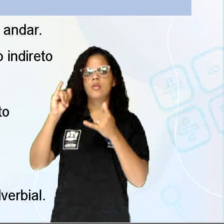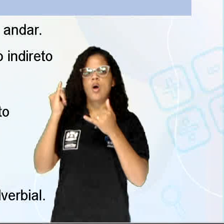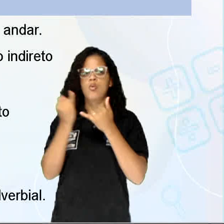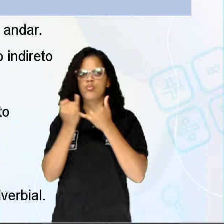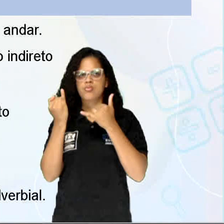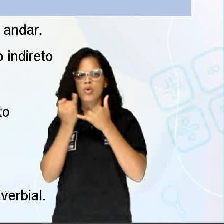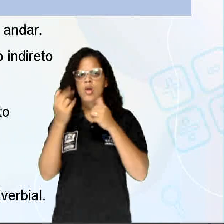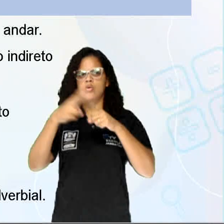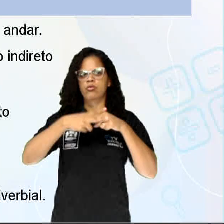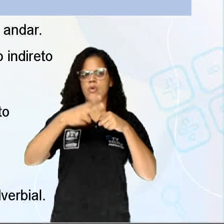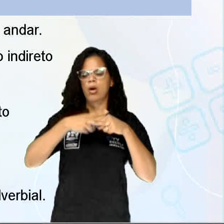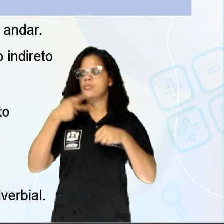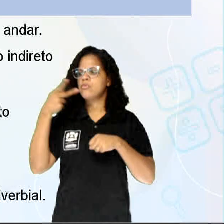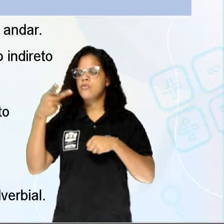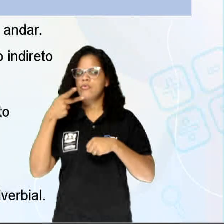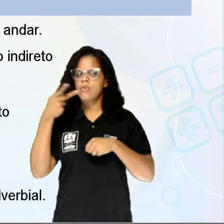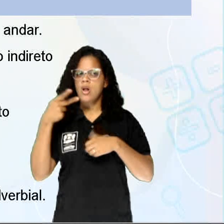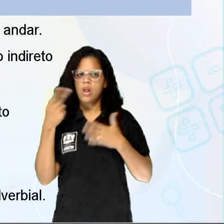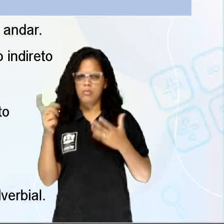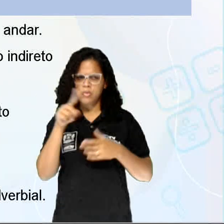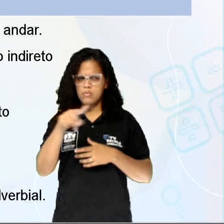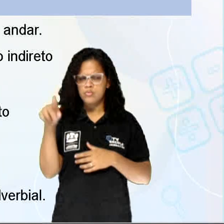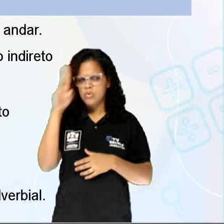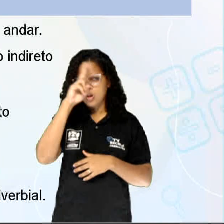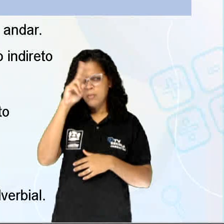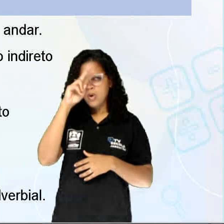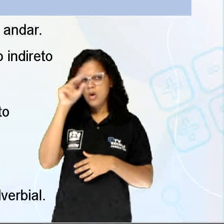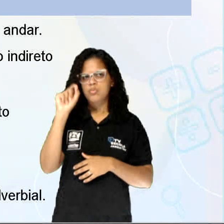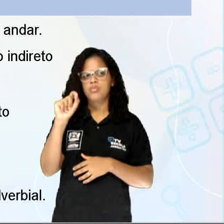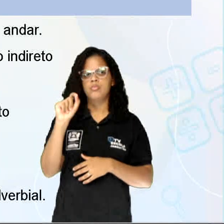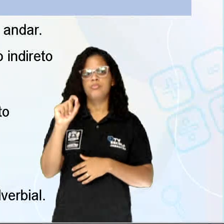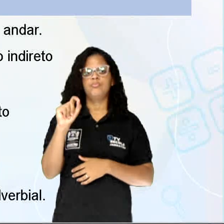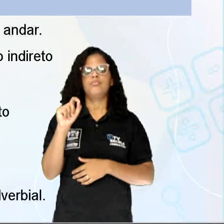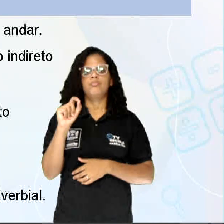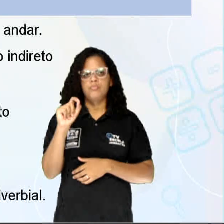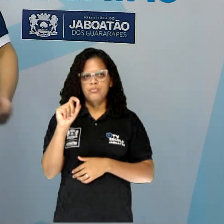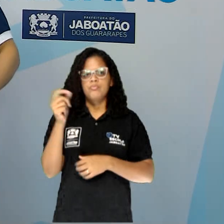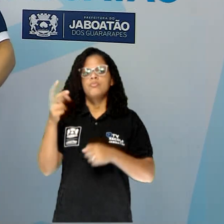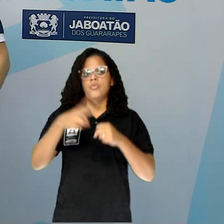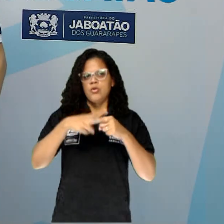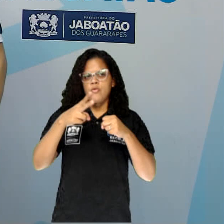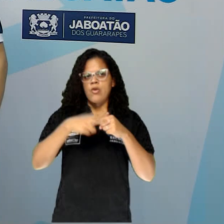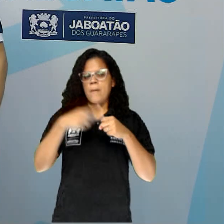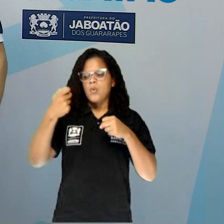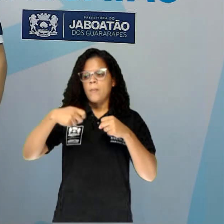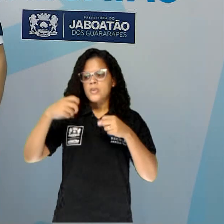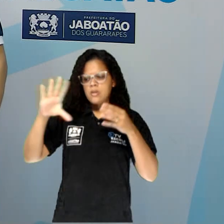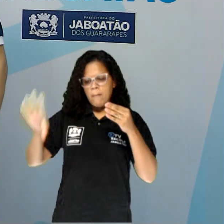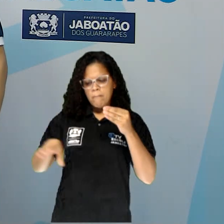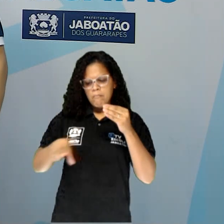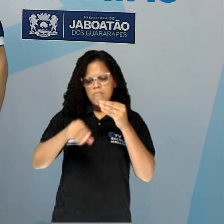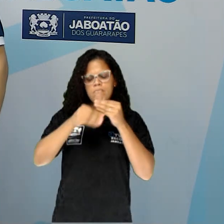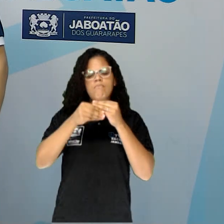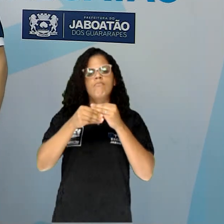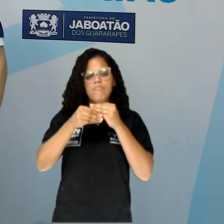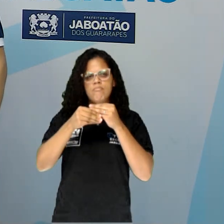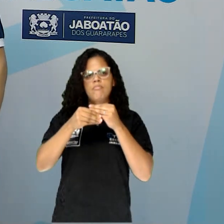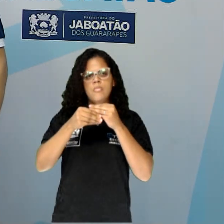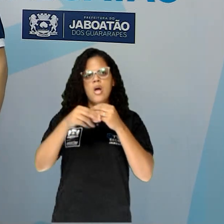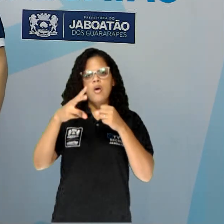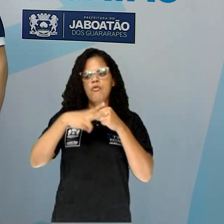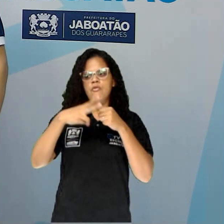falar. Para vocês lembrarem, é o seguinte: um verbo, quando pede um complemento, ele é considerado um